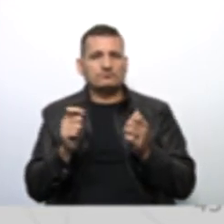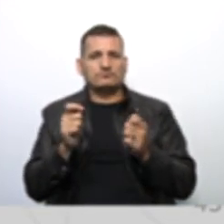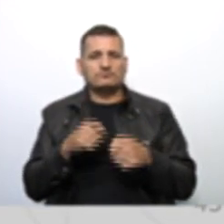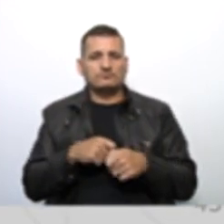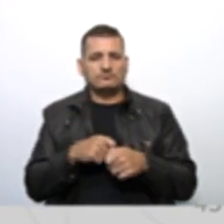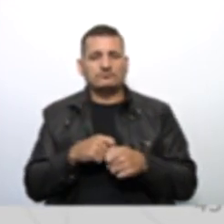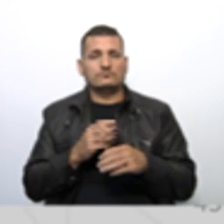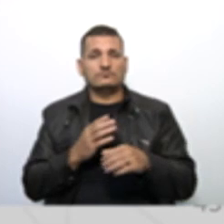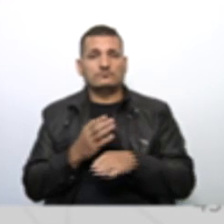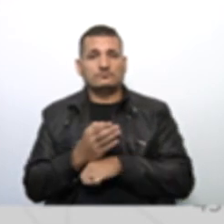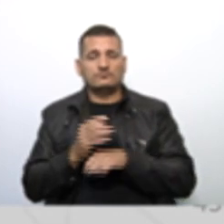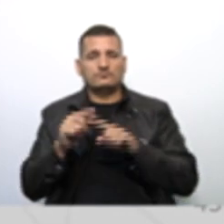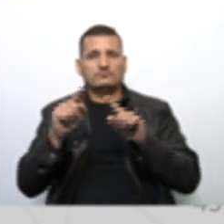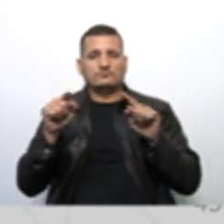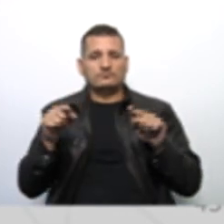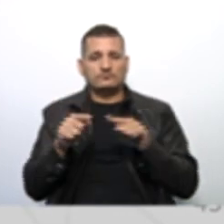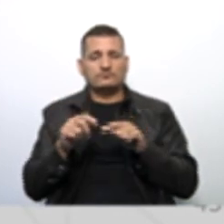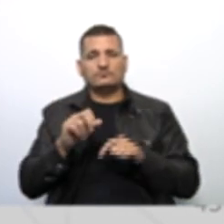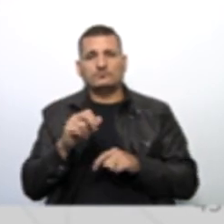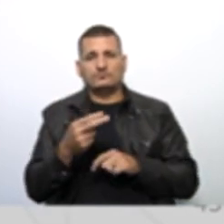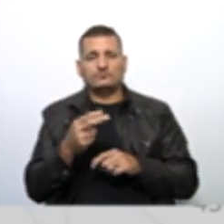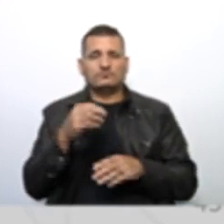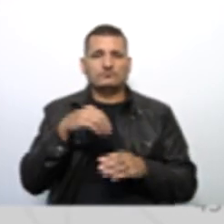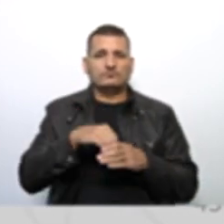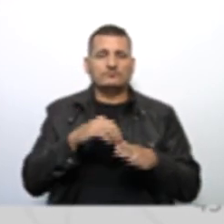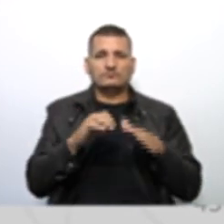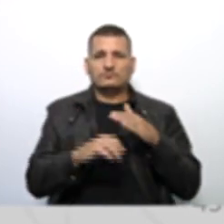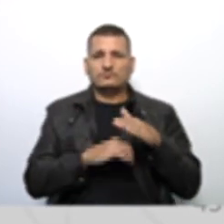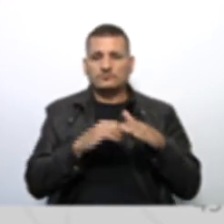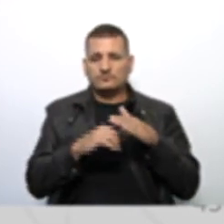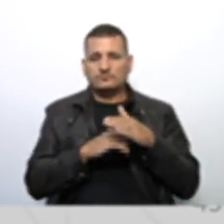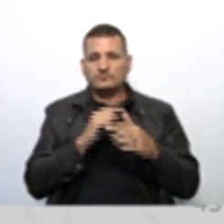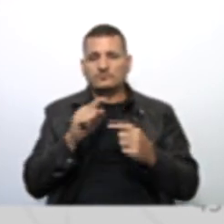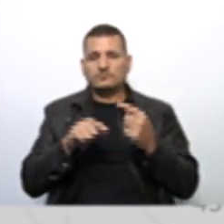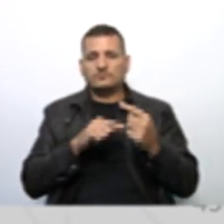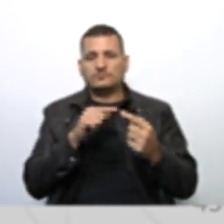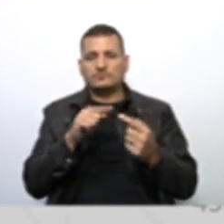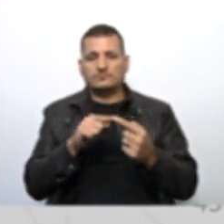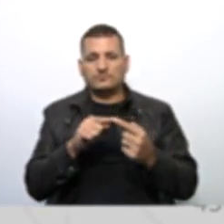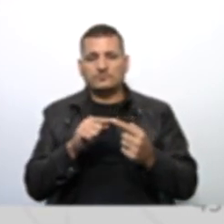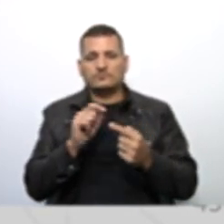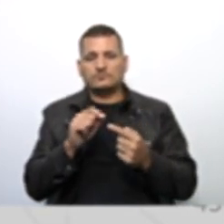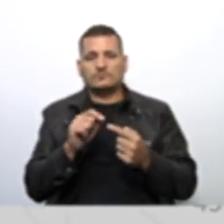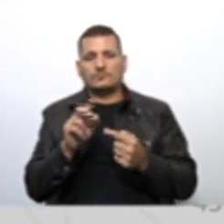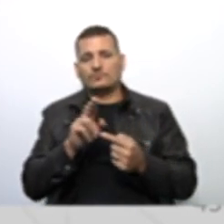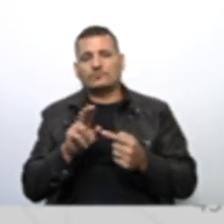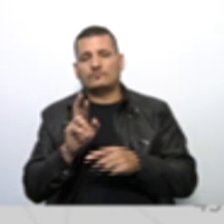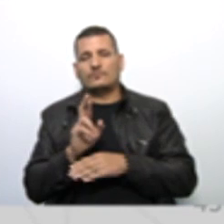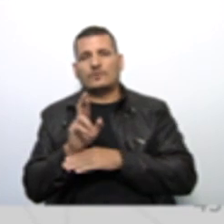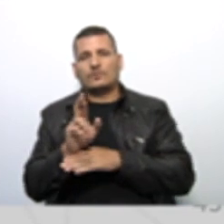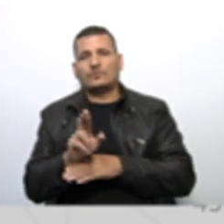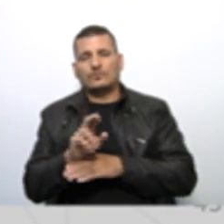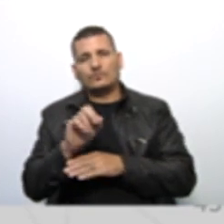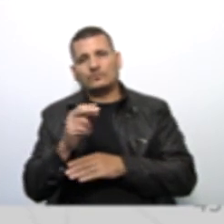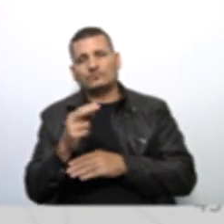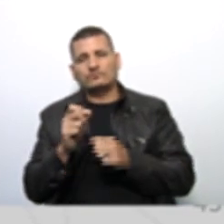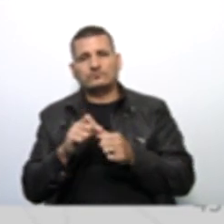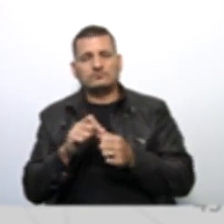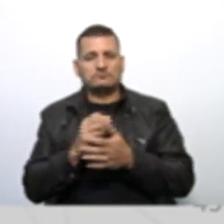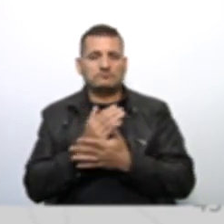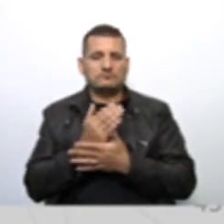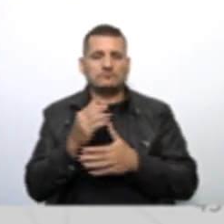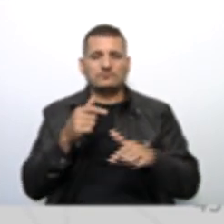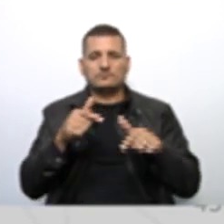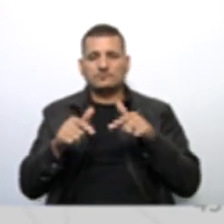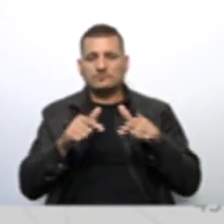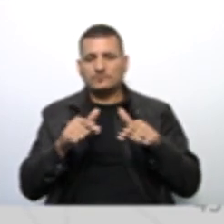rede interna da empresa com o objetivo de executar ou utilizar determinado recurso